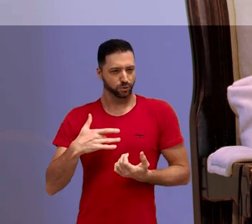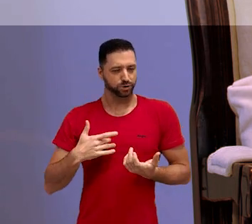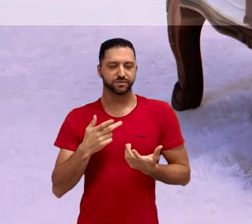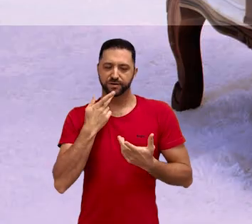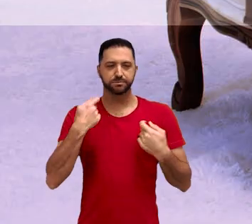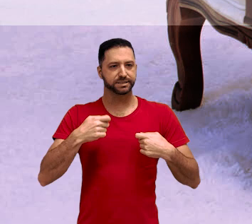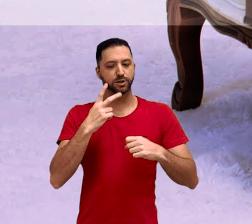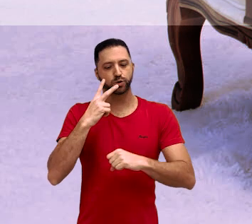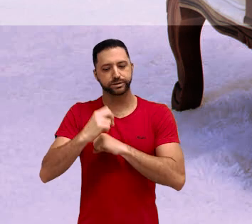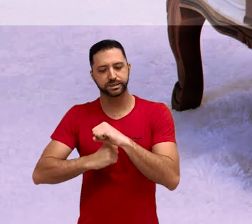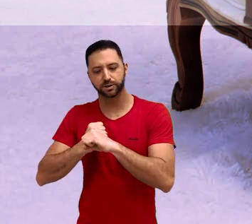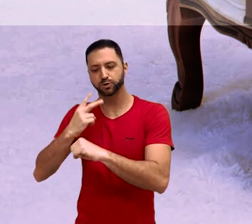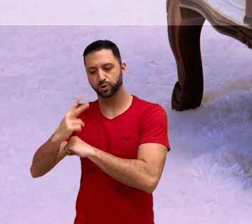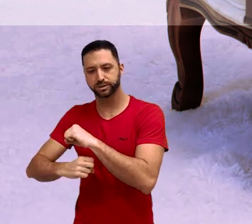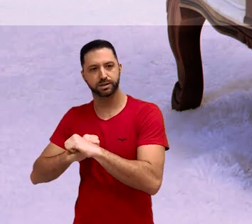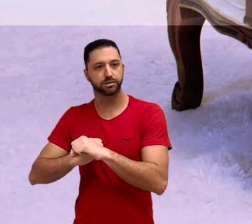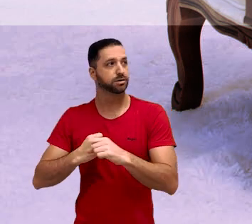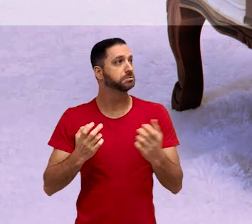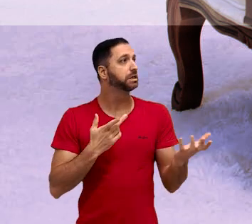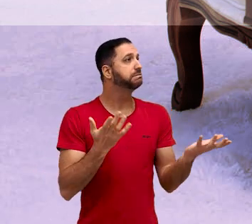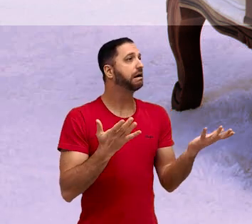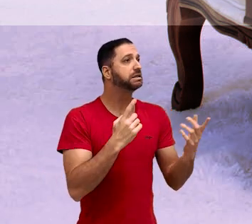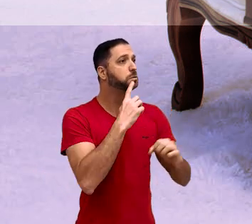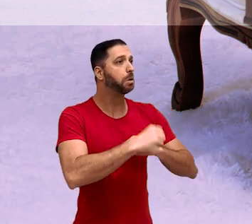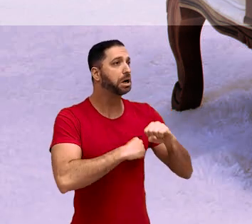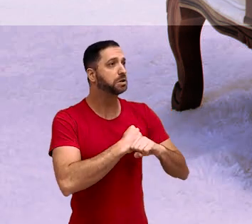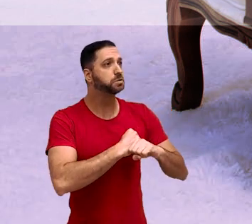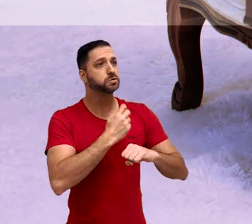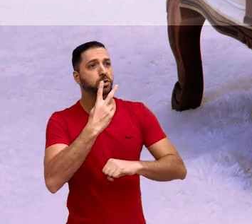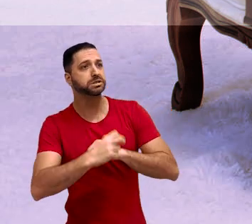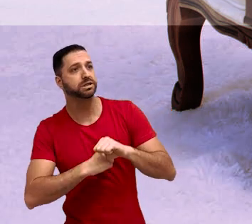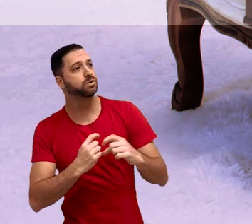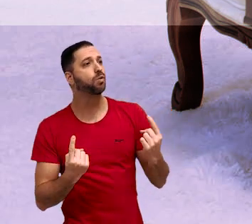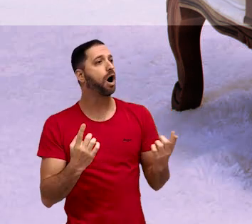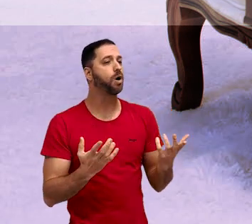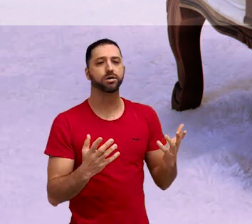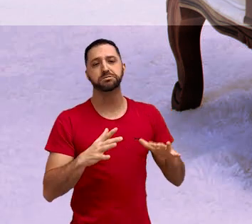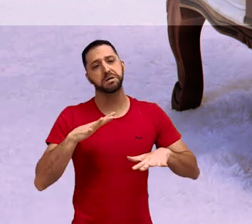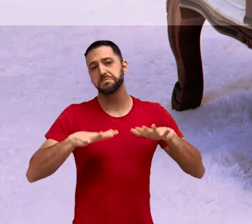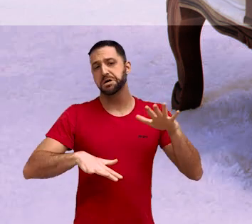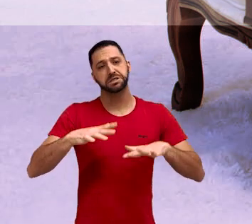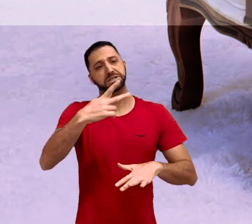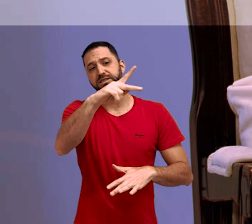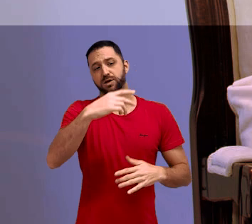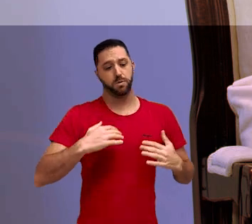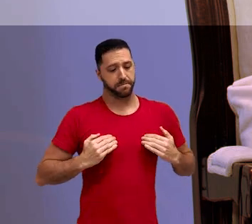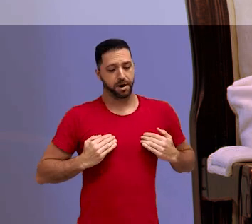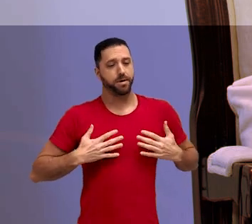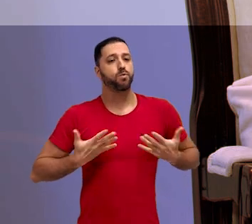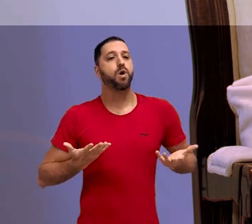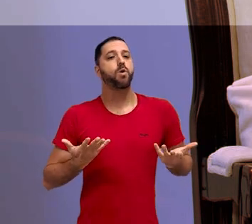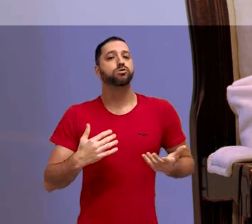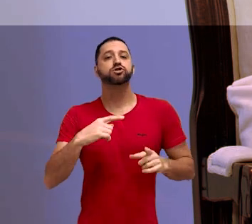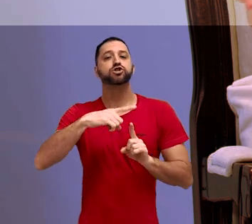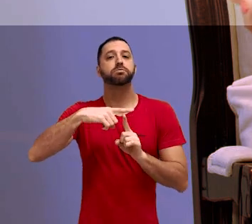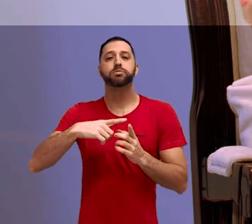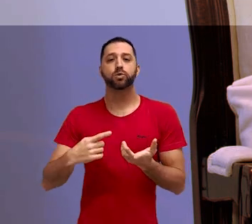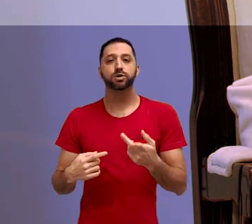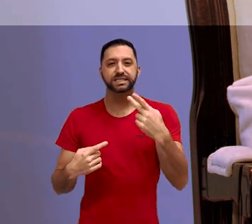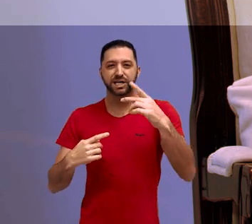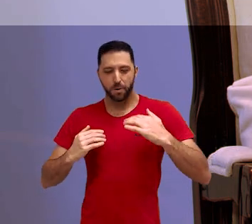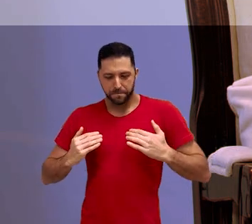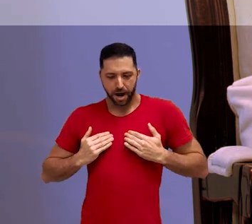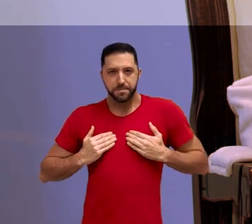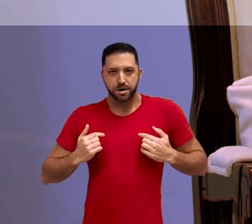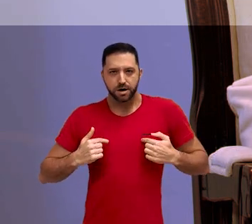2 anos. Você pode me falar, ai doutora, mas eu faço anual ou eu faço a cada 2 anos? Depende. Depende do seu padrão de mama.